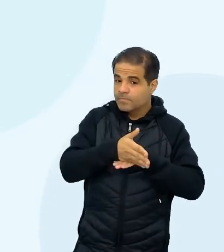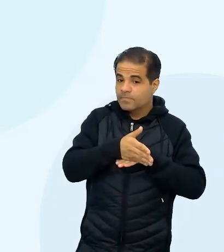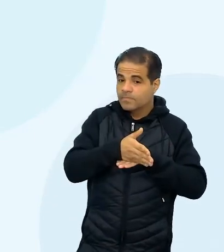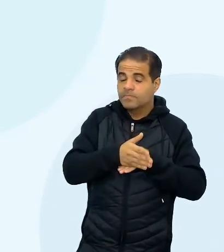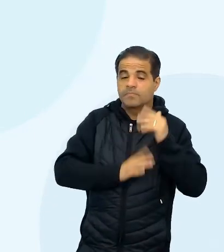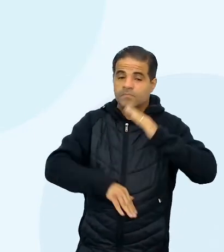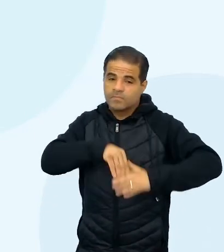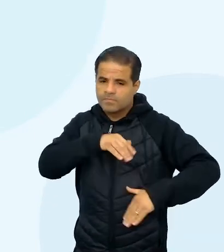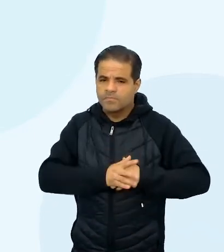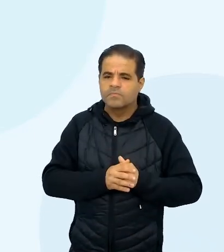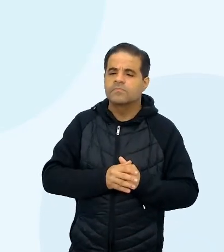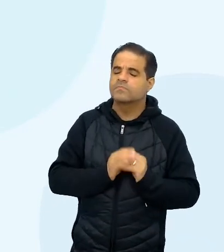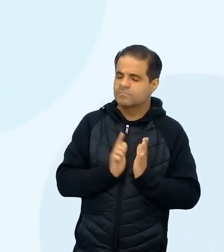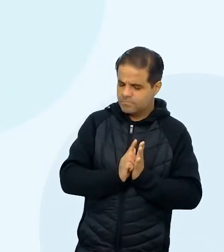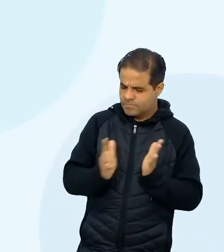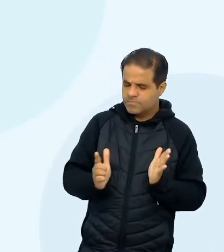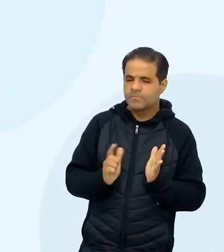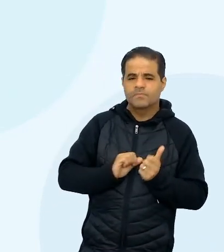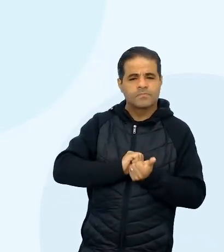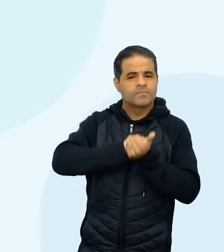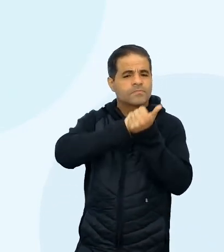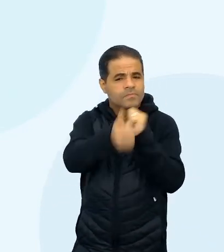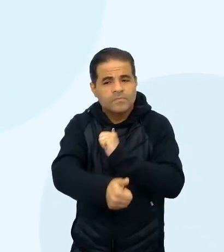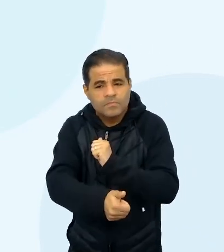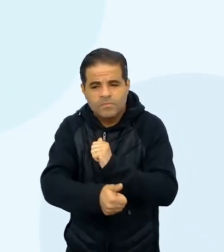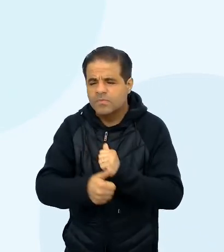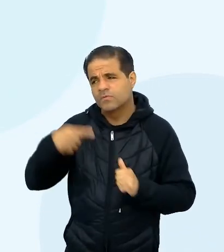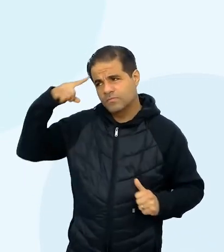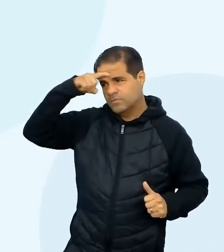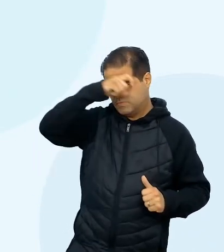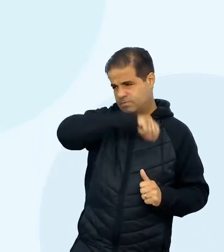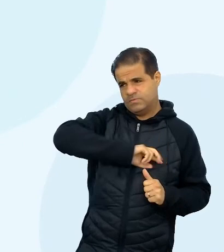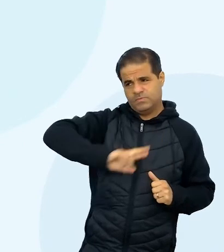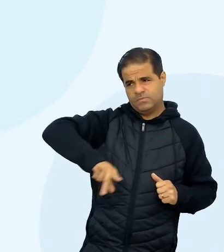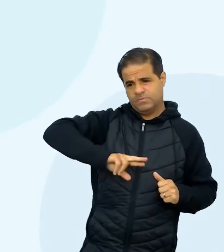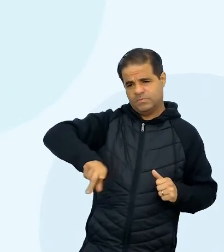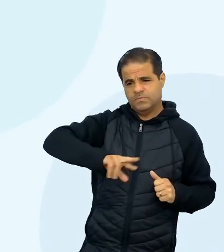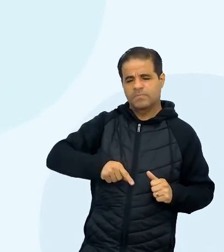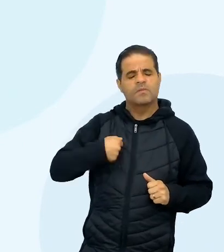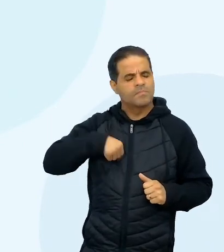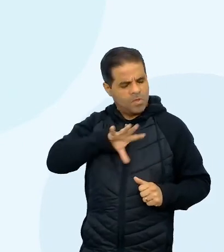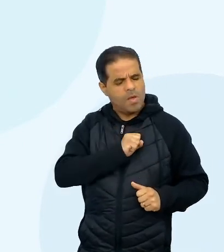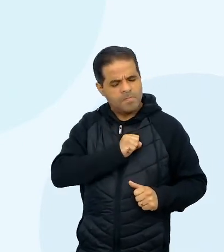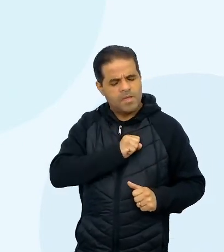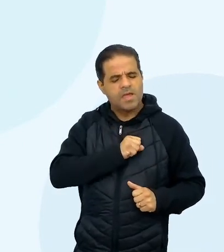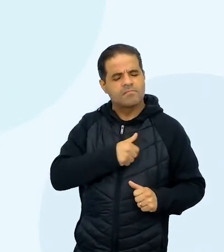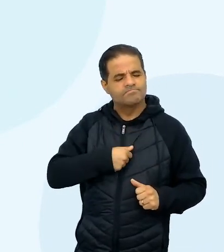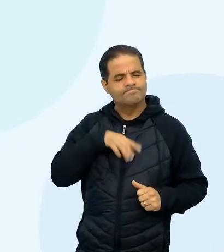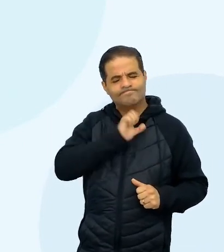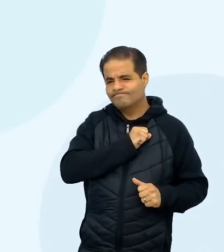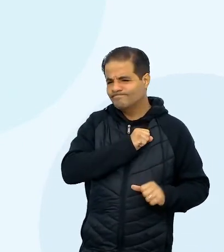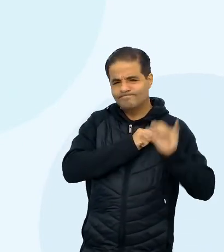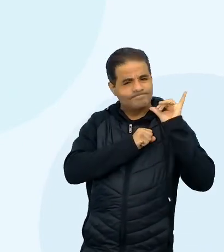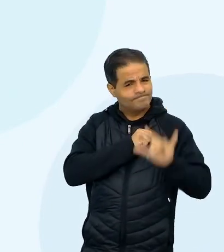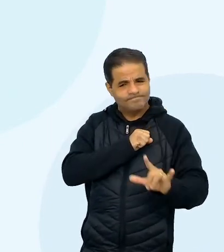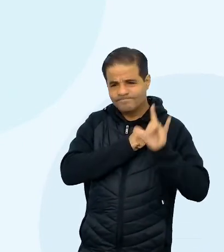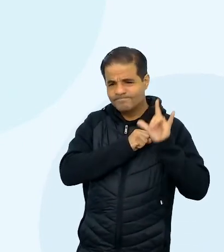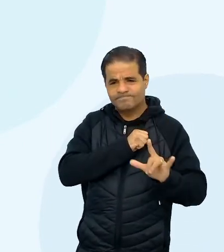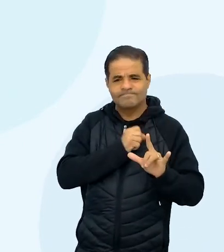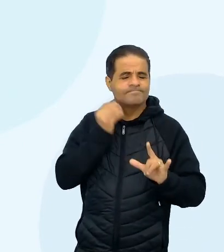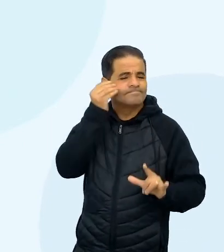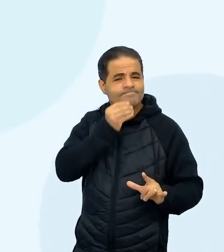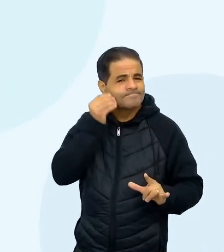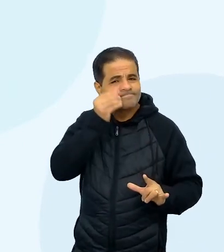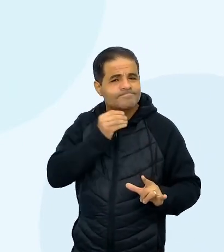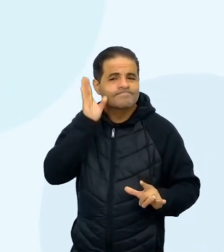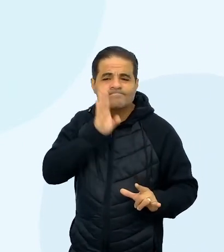do jornalismo esportivo. Ilana, não foi tão difícil assim, vai. Mas eu amei. Você gostou? Eu amei. Eu Que espero- experiência legal.